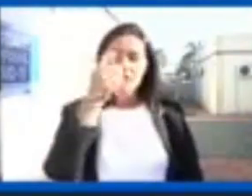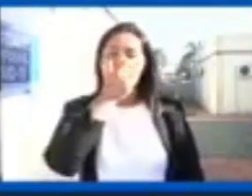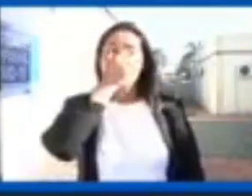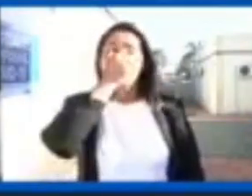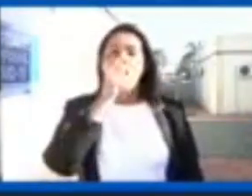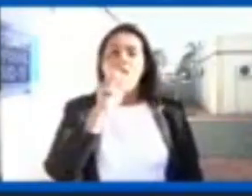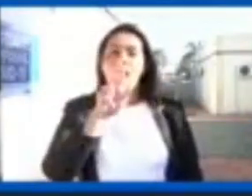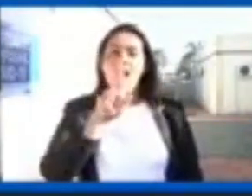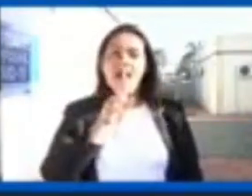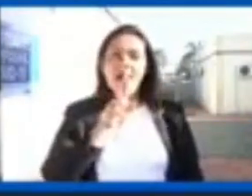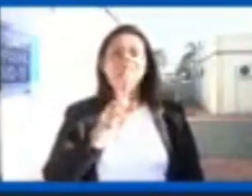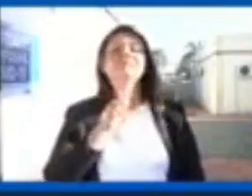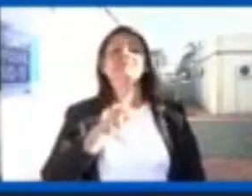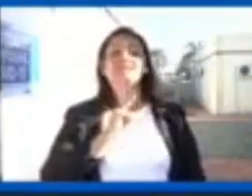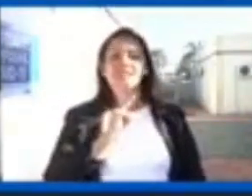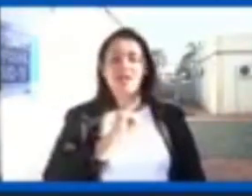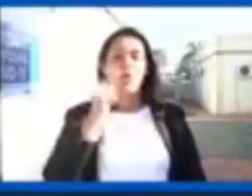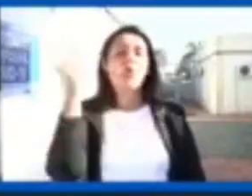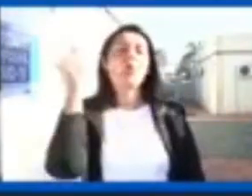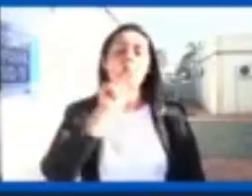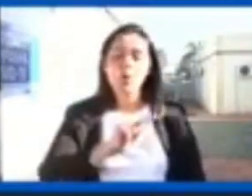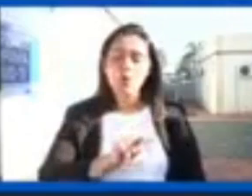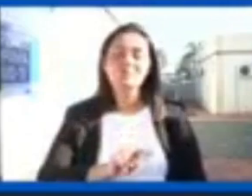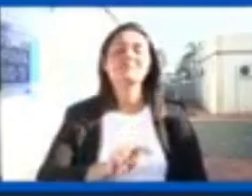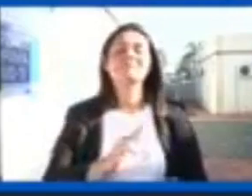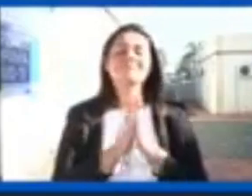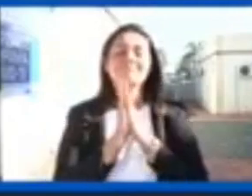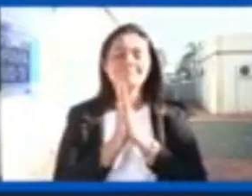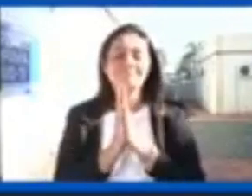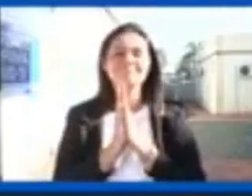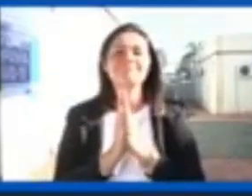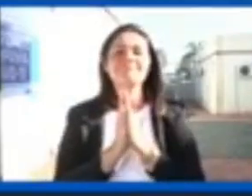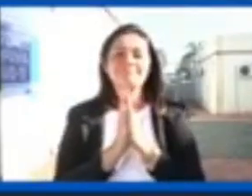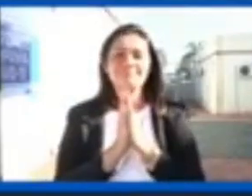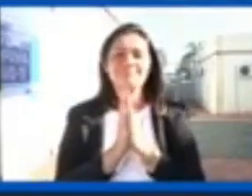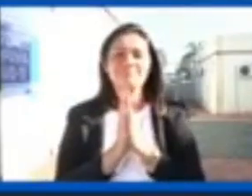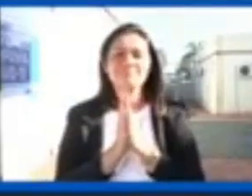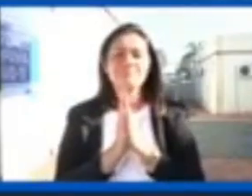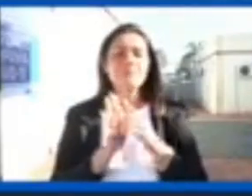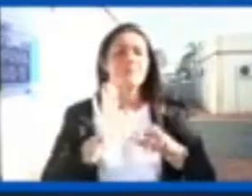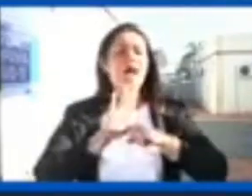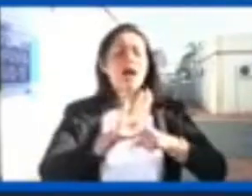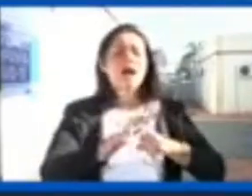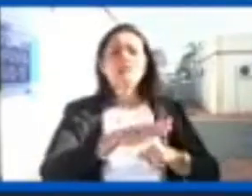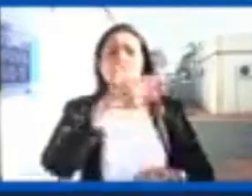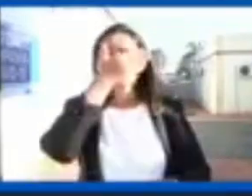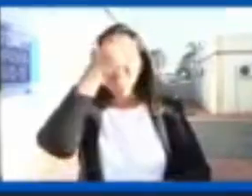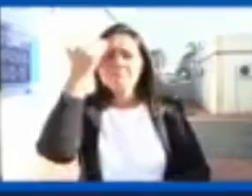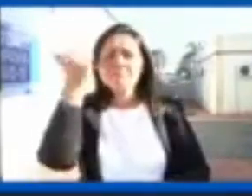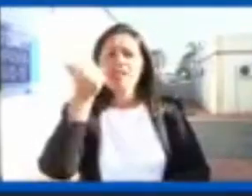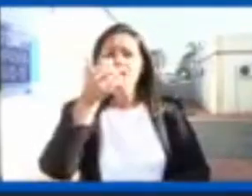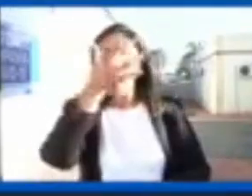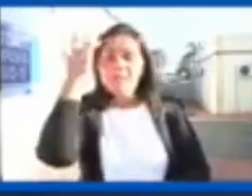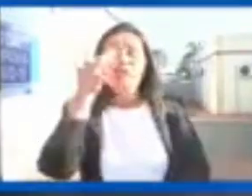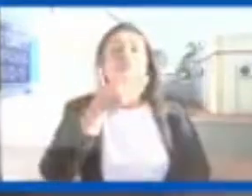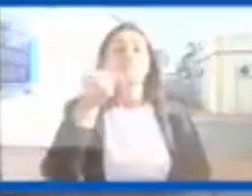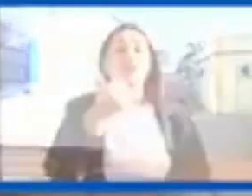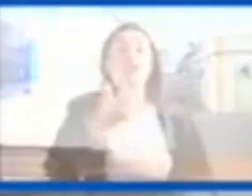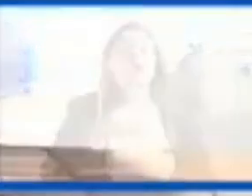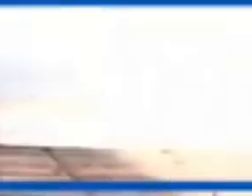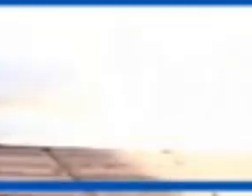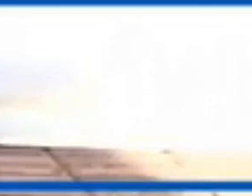respiratória na qual conseguiríamos Com certeza dar uma assistência melhor e